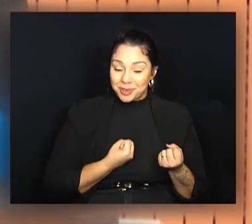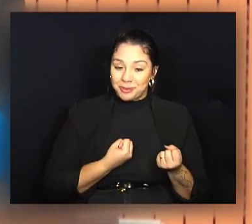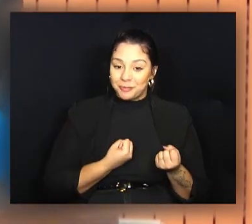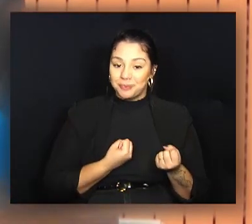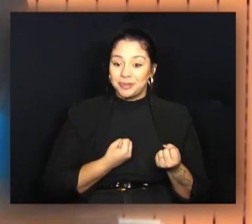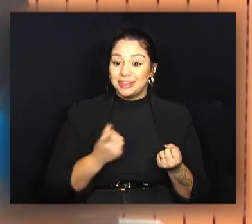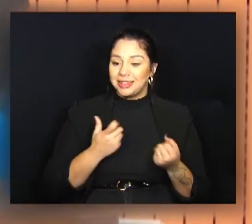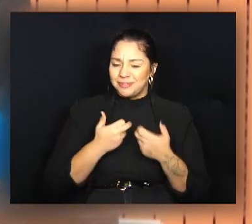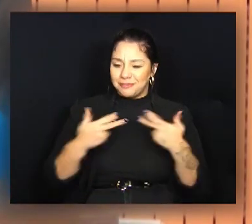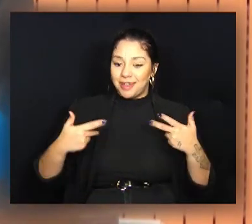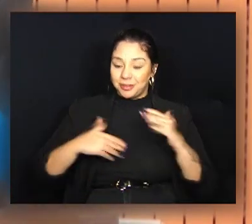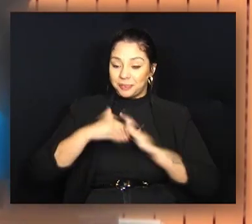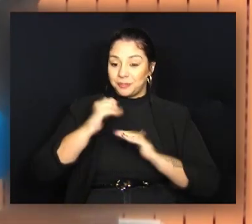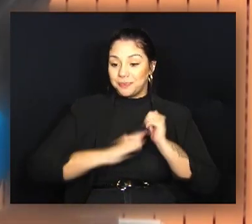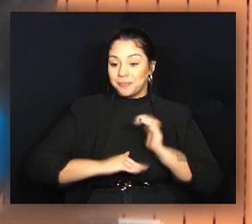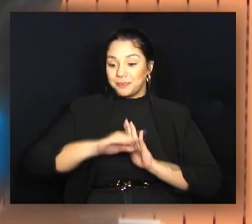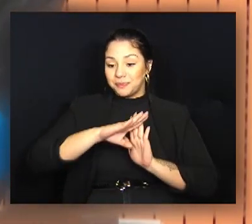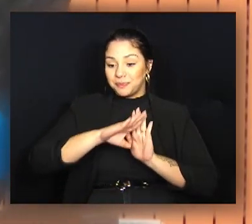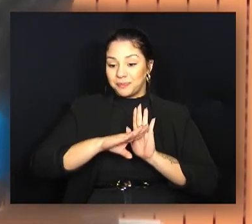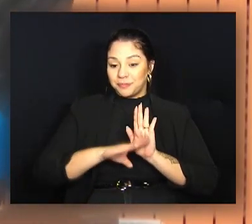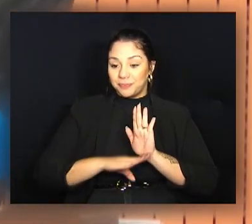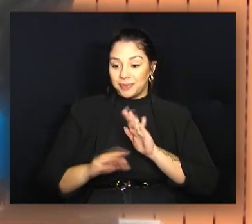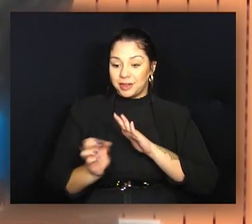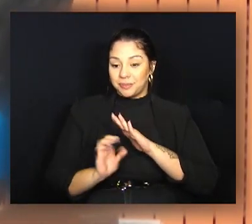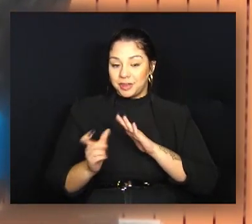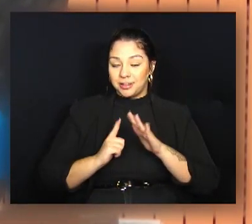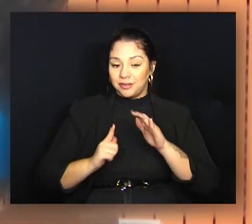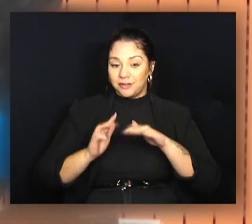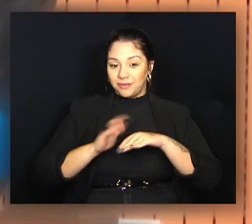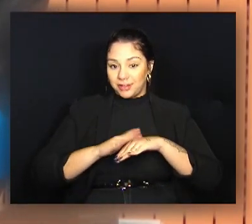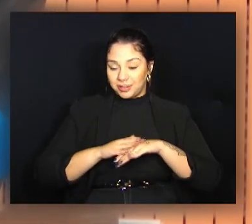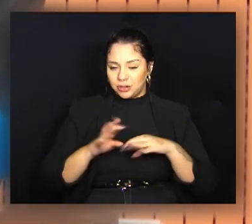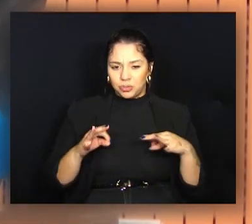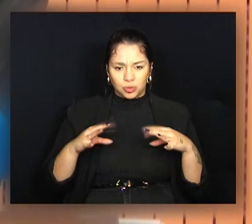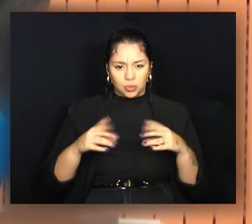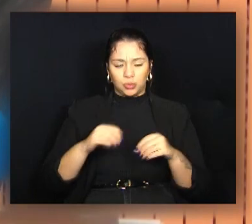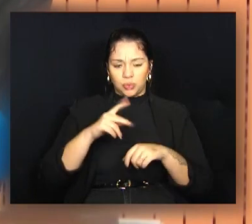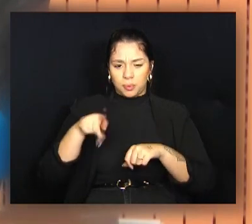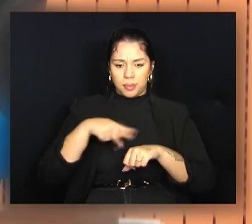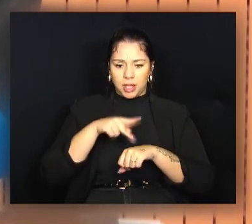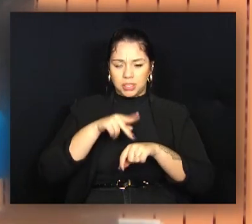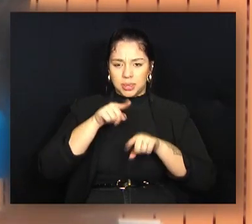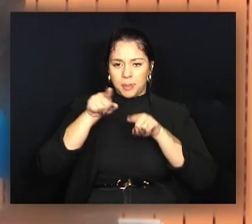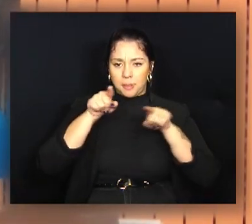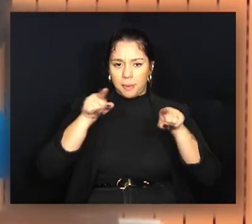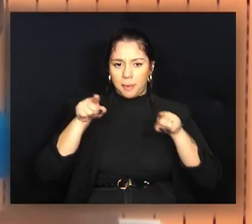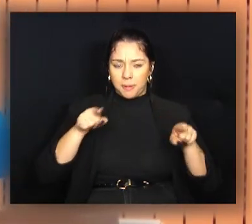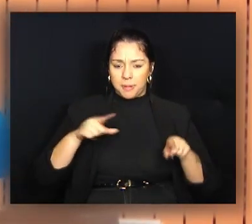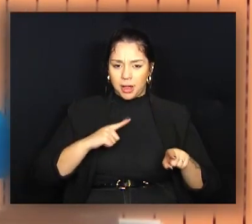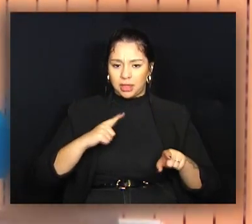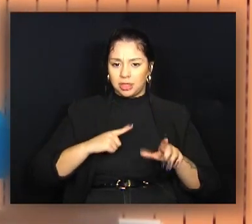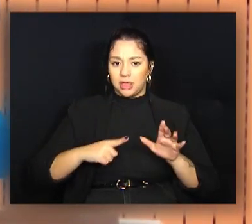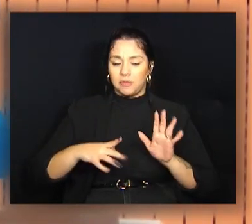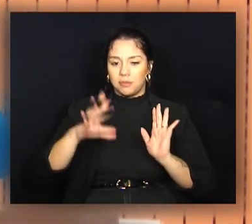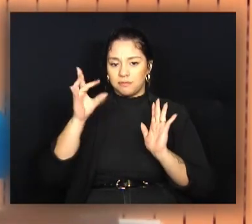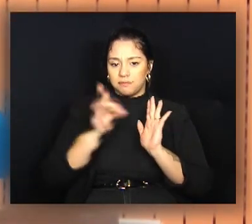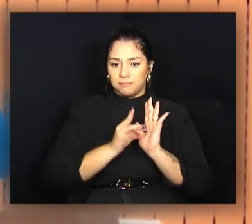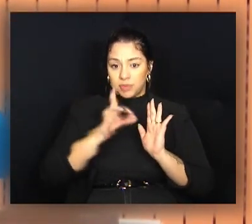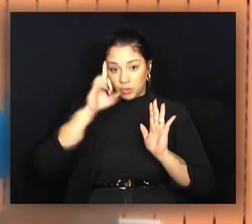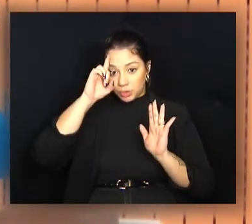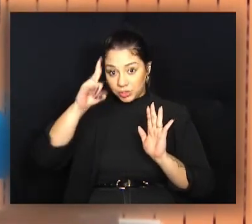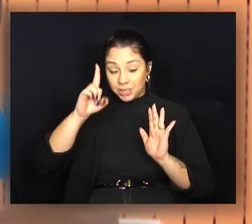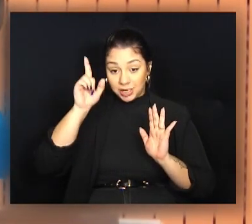de ações da Embrapa, né, que estavam sendo realizadas por todo o país para marcar essa data, que é um feito,